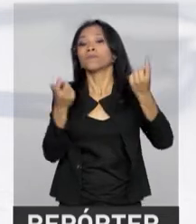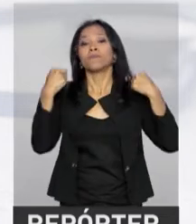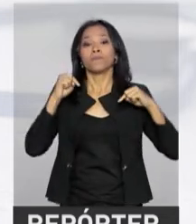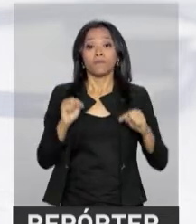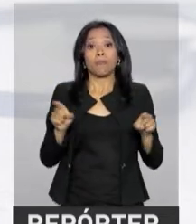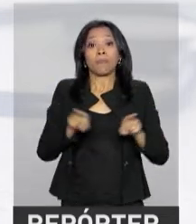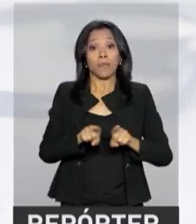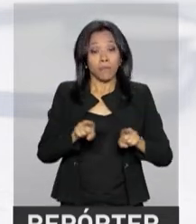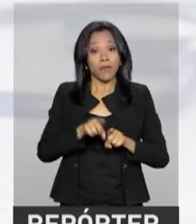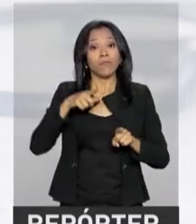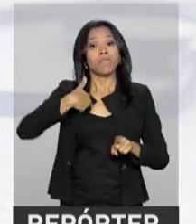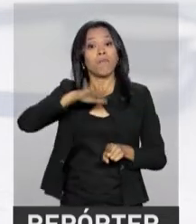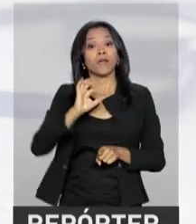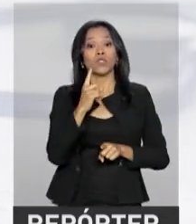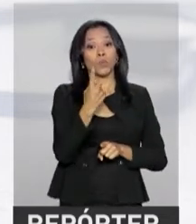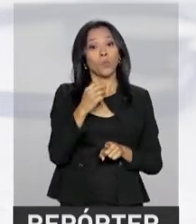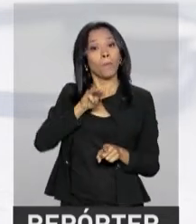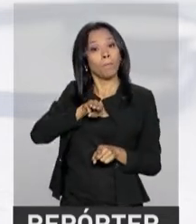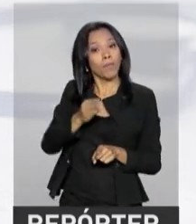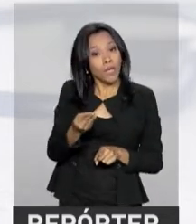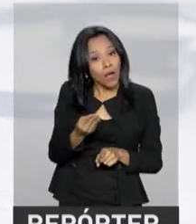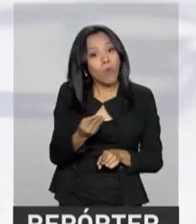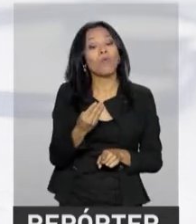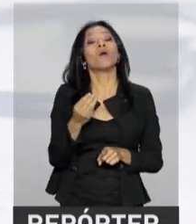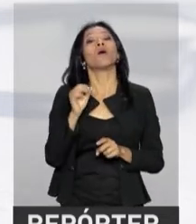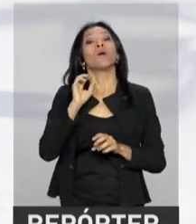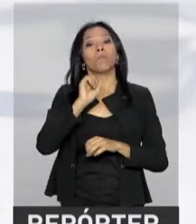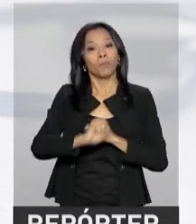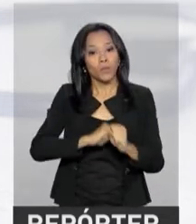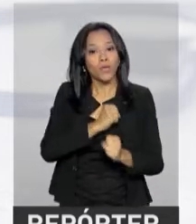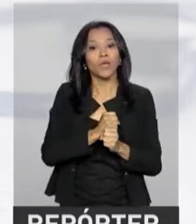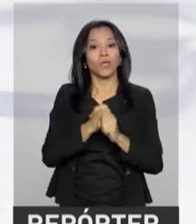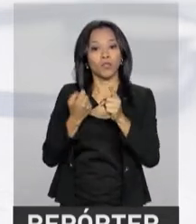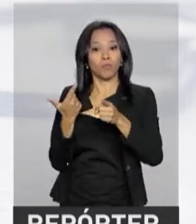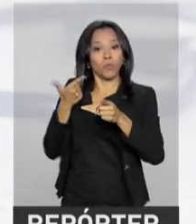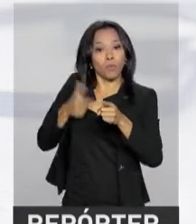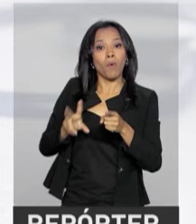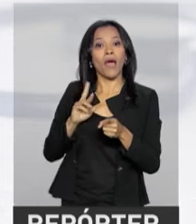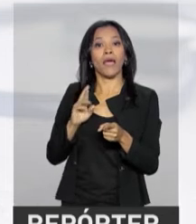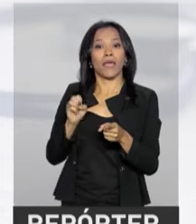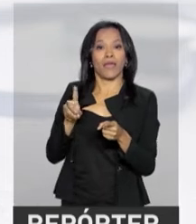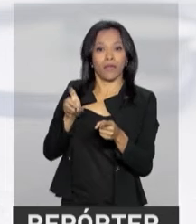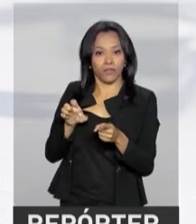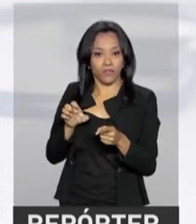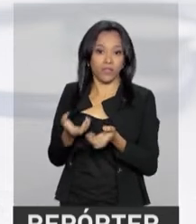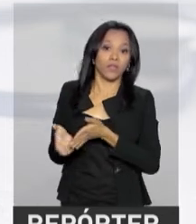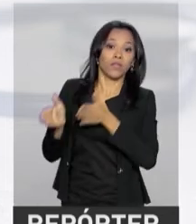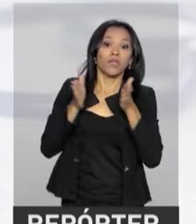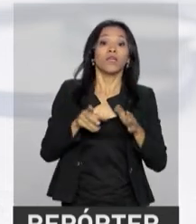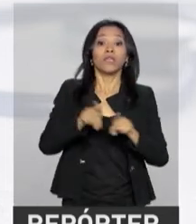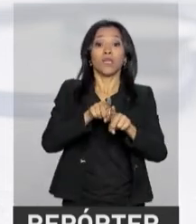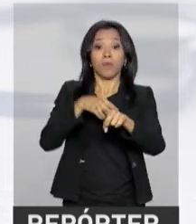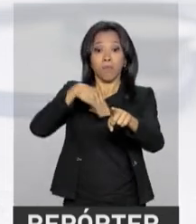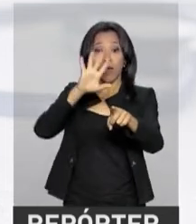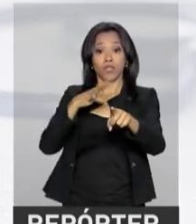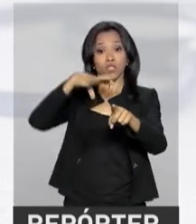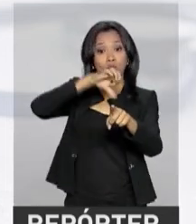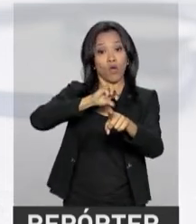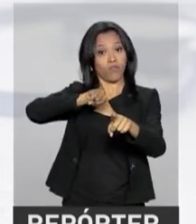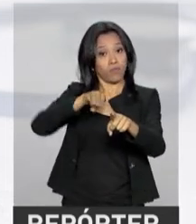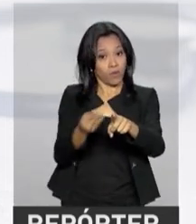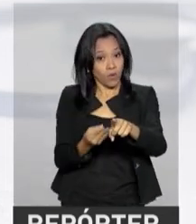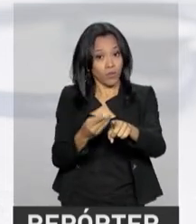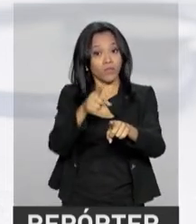também recebe mais de 1 milhão de reais por ano pela rede cegonha e pouco mais de 9 milhões de reais por ano na rede de urgência